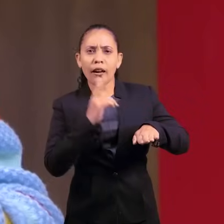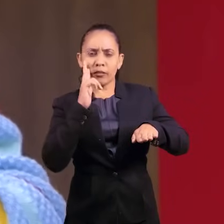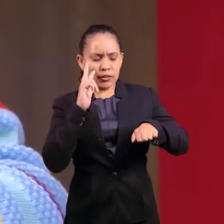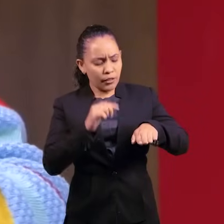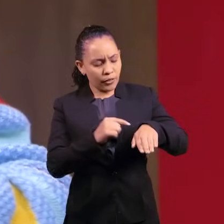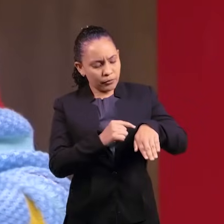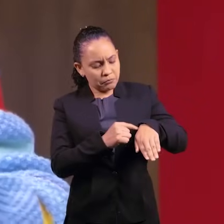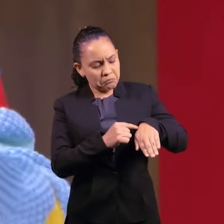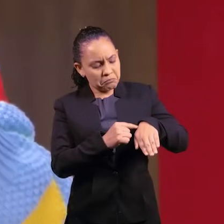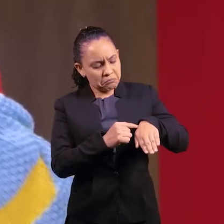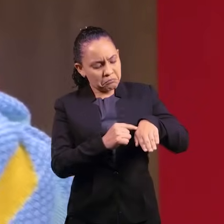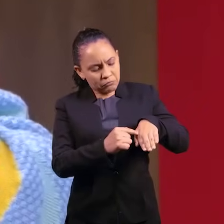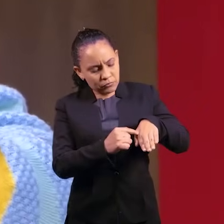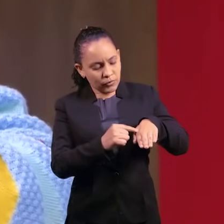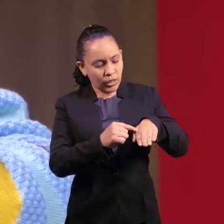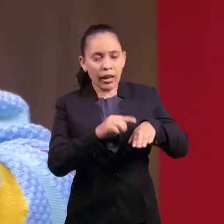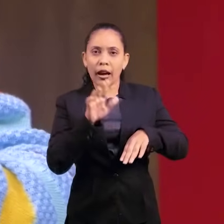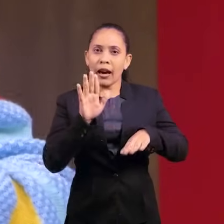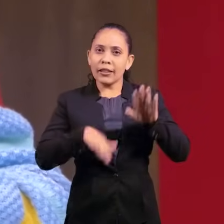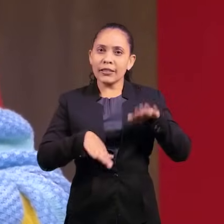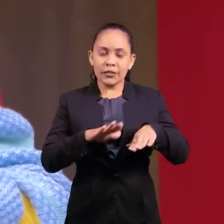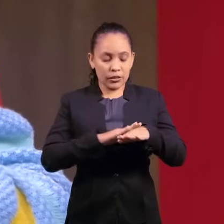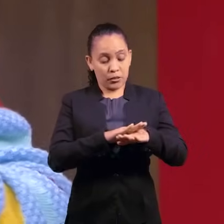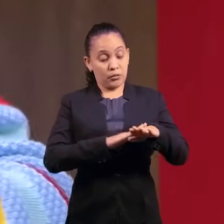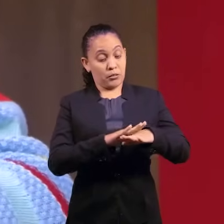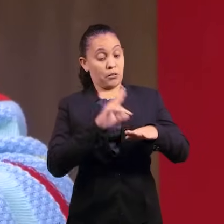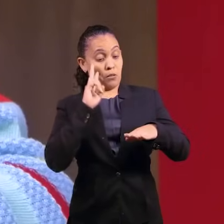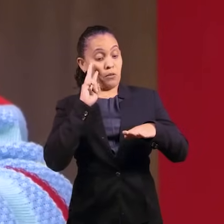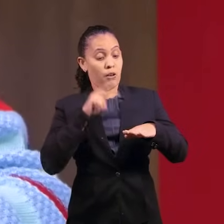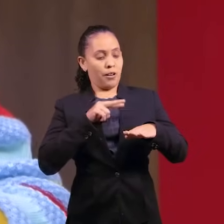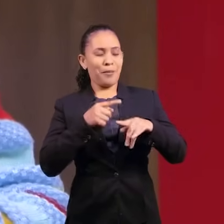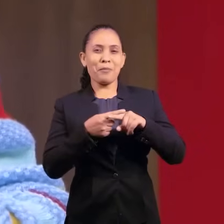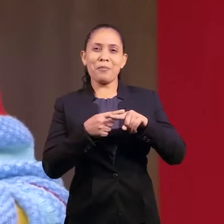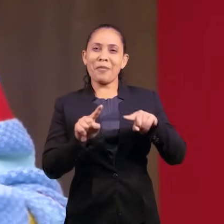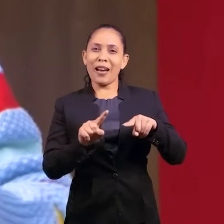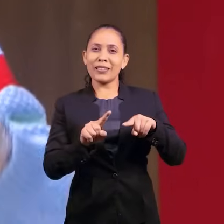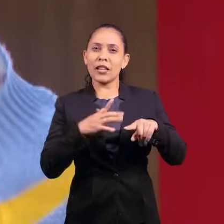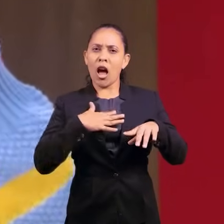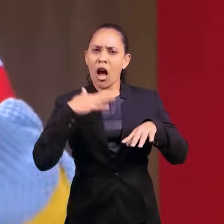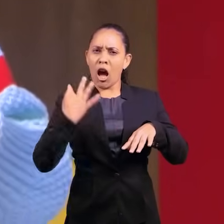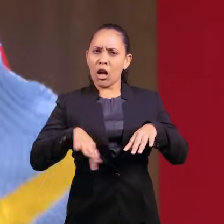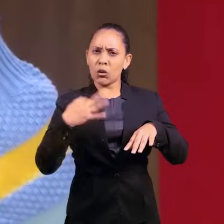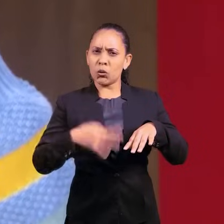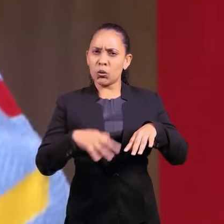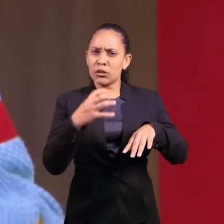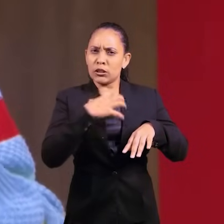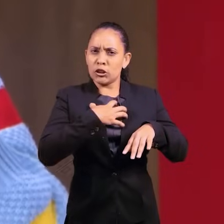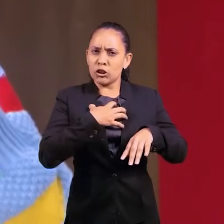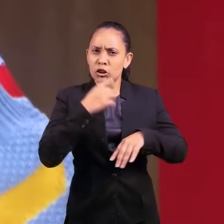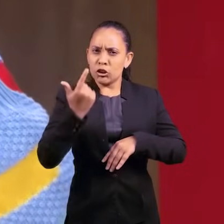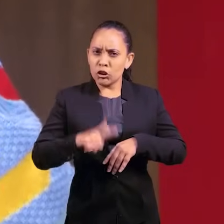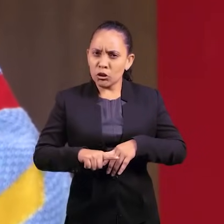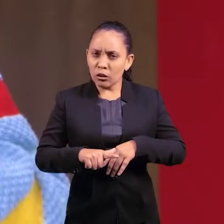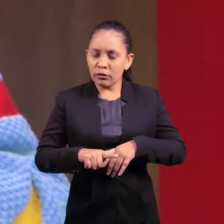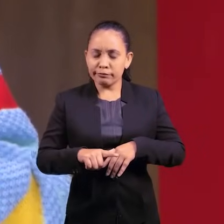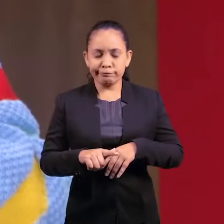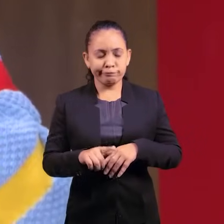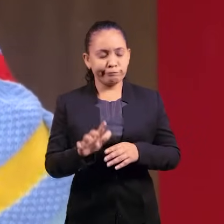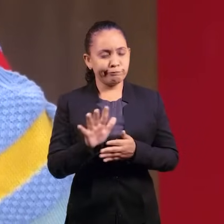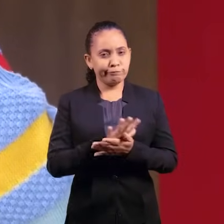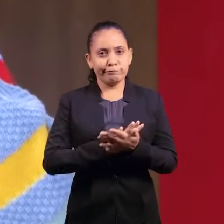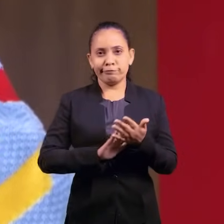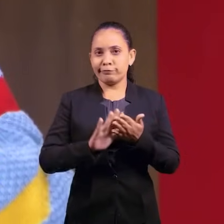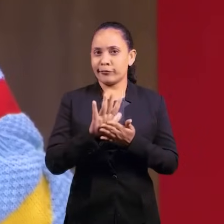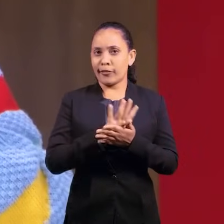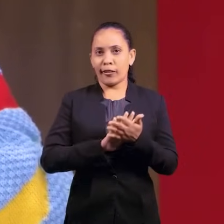vai lá, você esfrega, às vezes você olha para ela, você não sente mais aquela dor, aquela